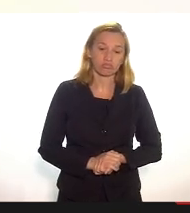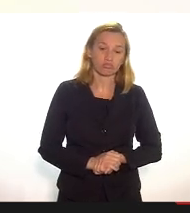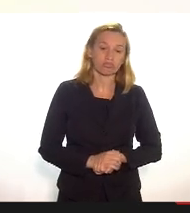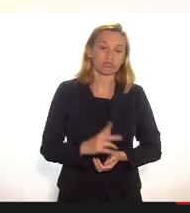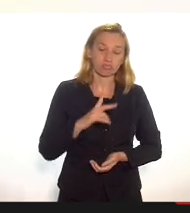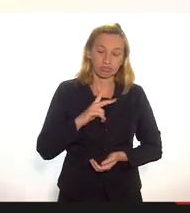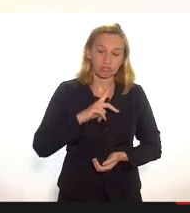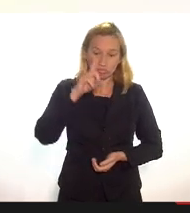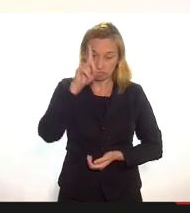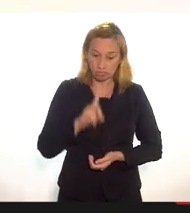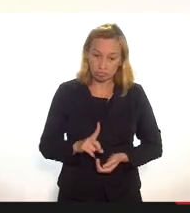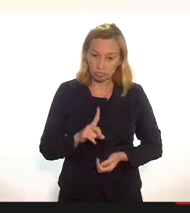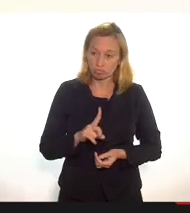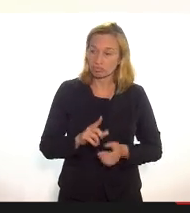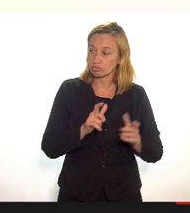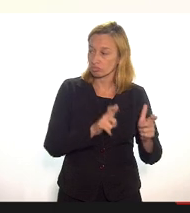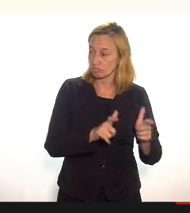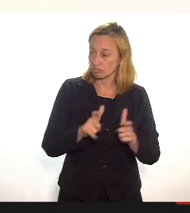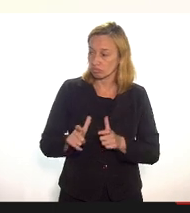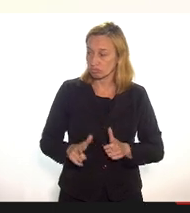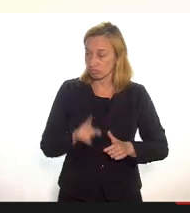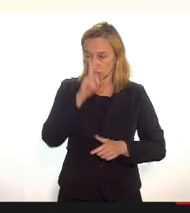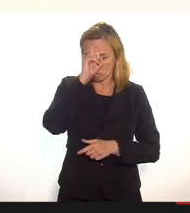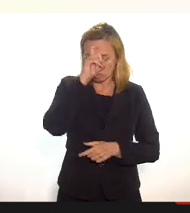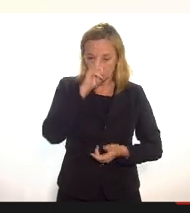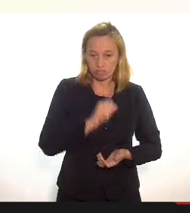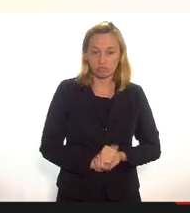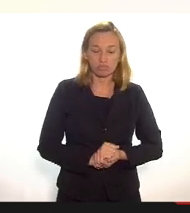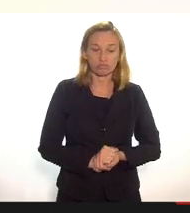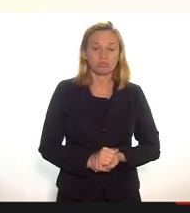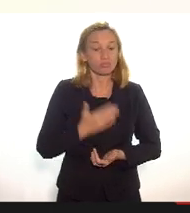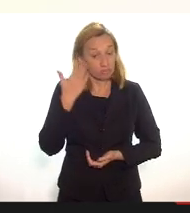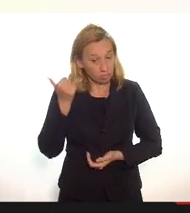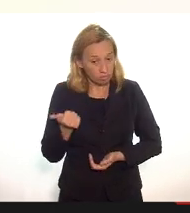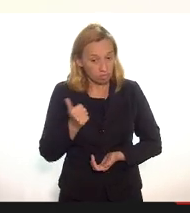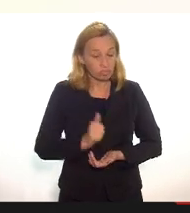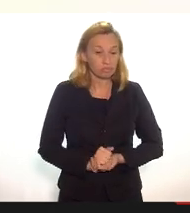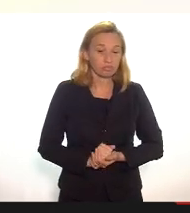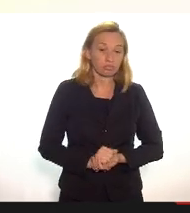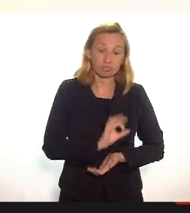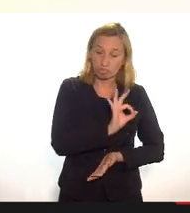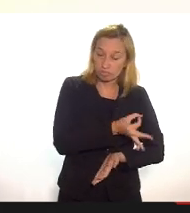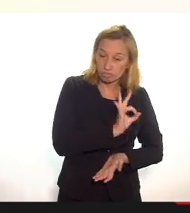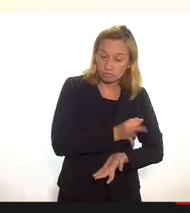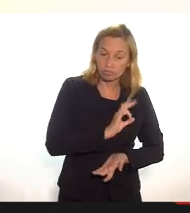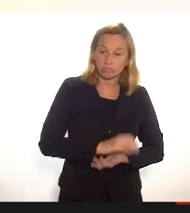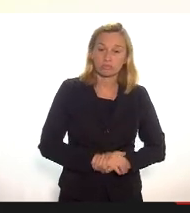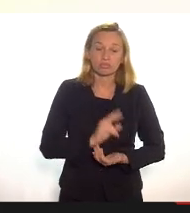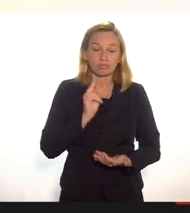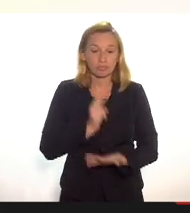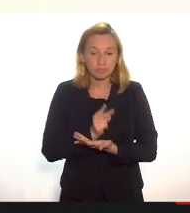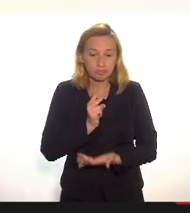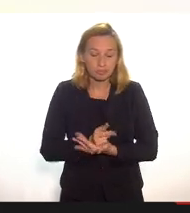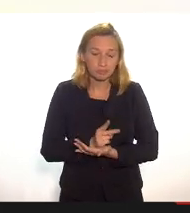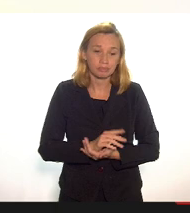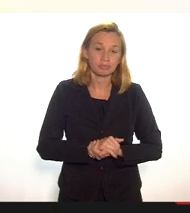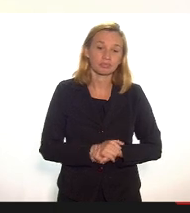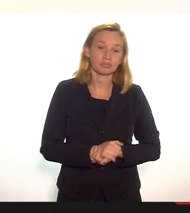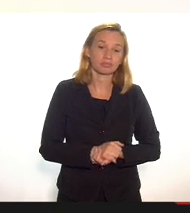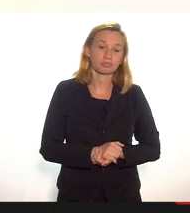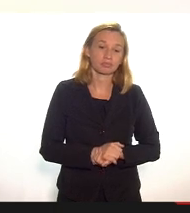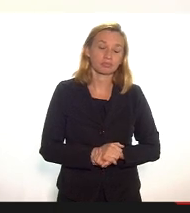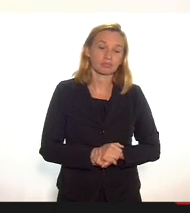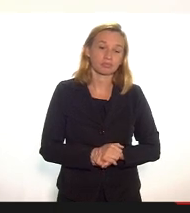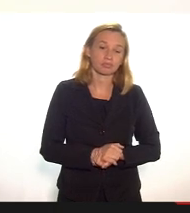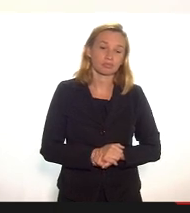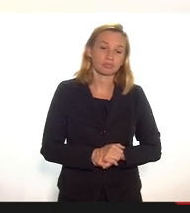próprios diretores das unidades, uma hora, a gente sabe, uma coisa é fato, porque mesmo que essa atribuição para